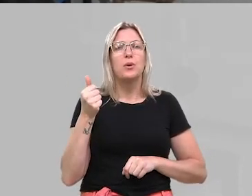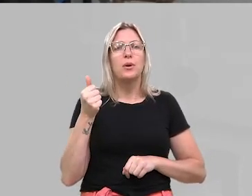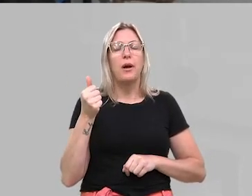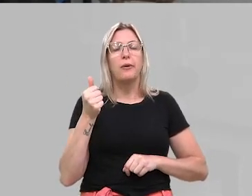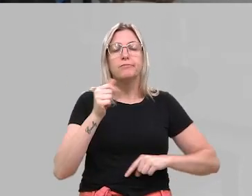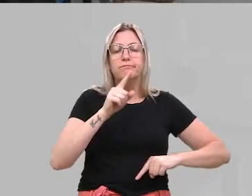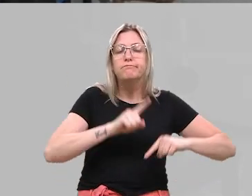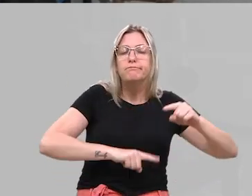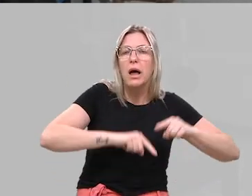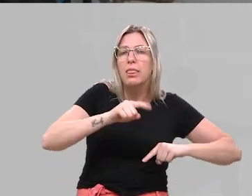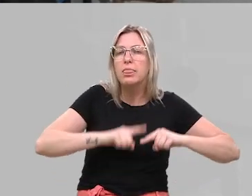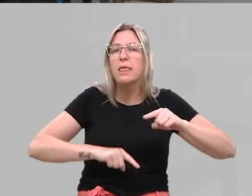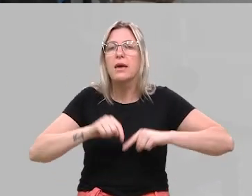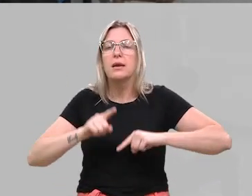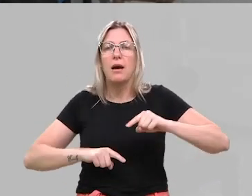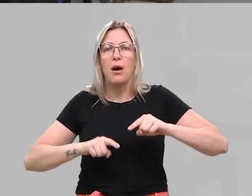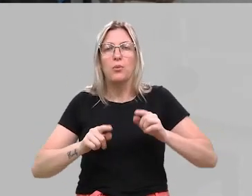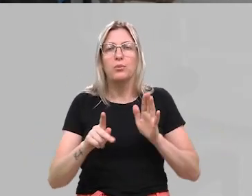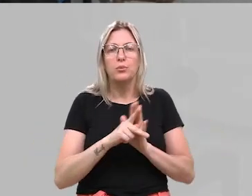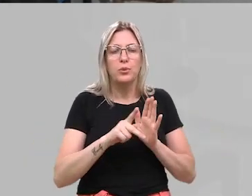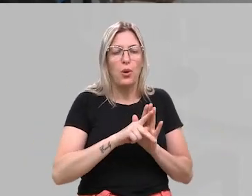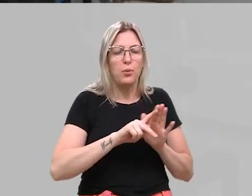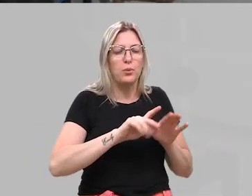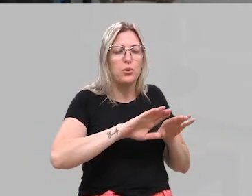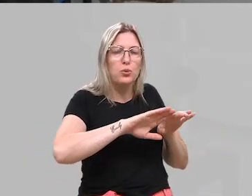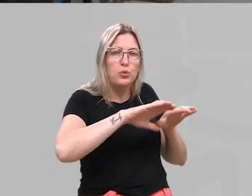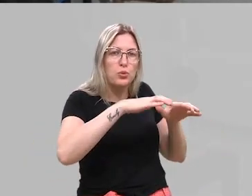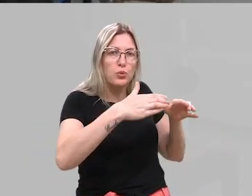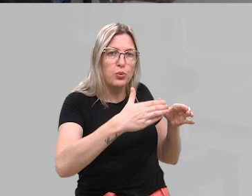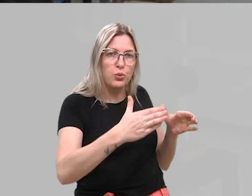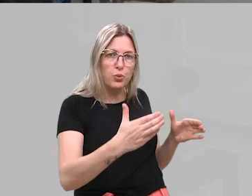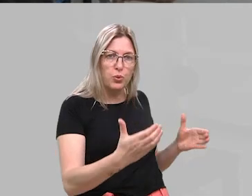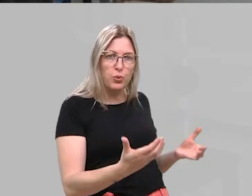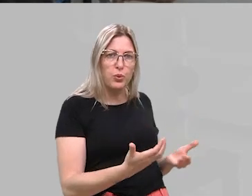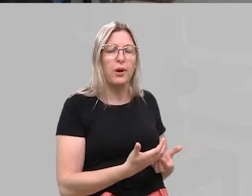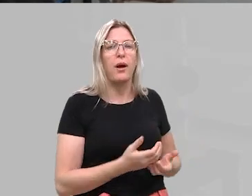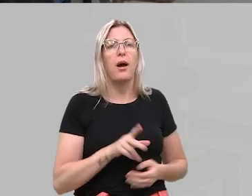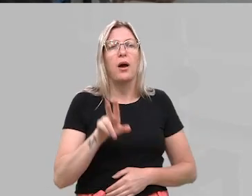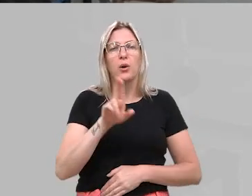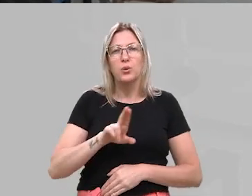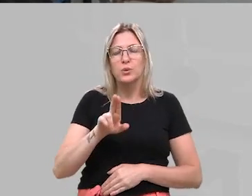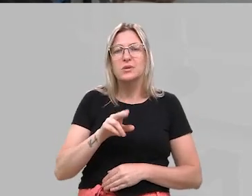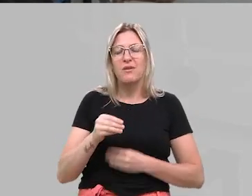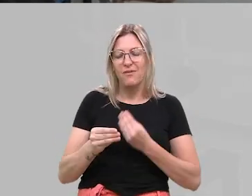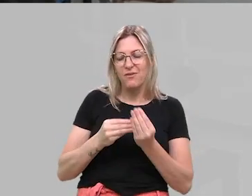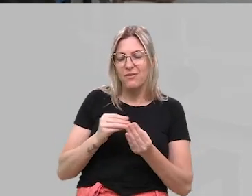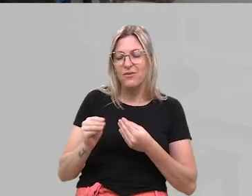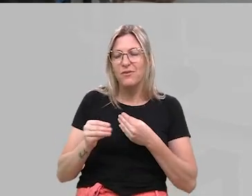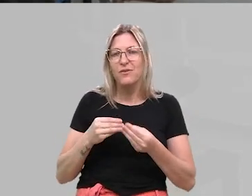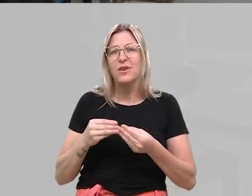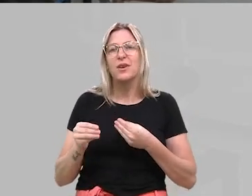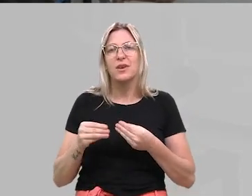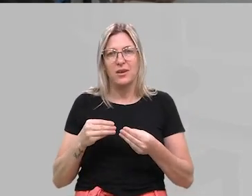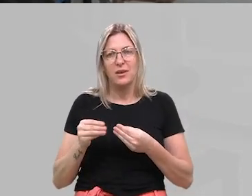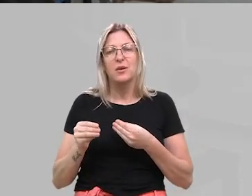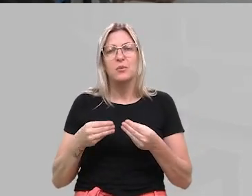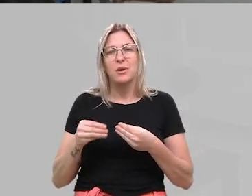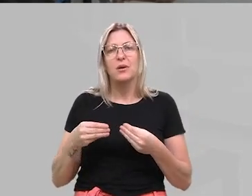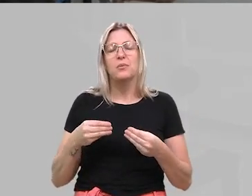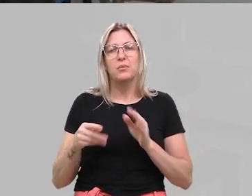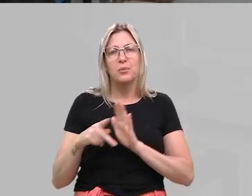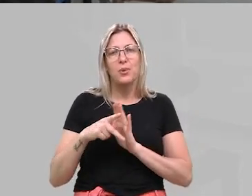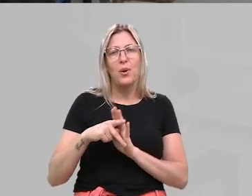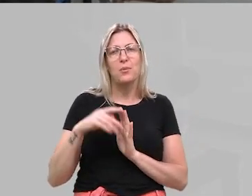e trabalhar em cima de um monocoque também. O monocoque é substituir a carenagem e o chassi, que é de aço, e a carenagem de fibra de